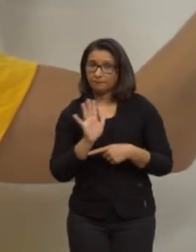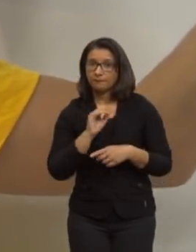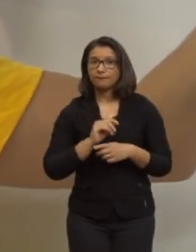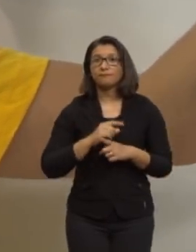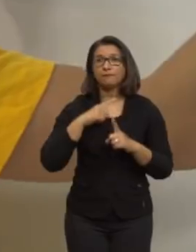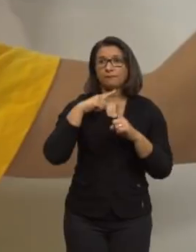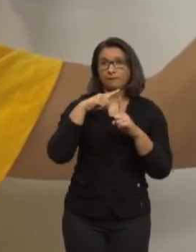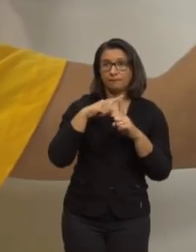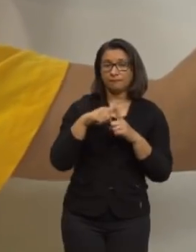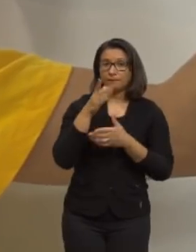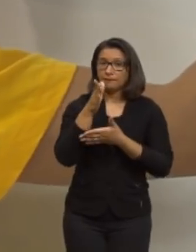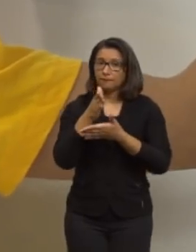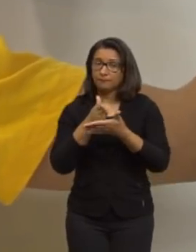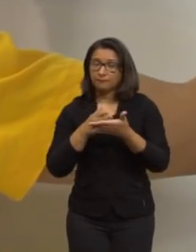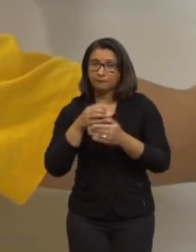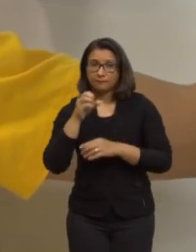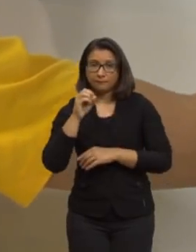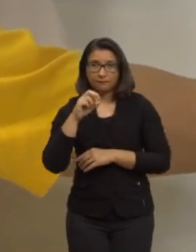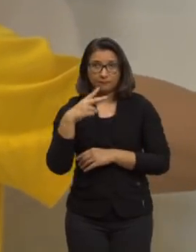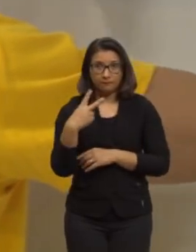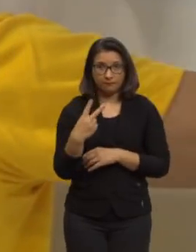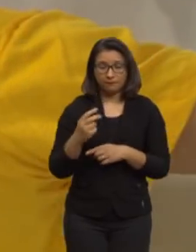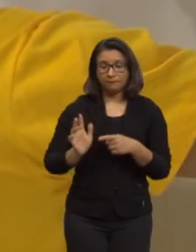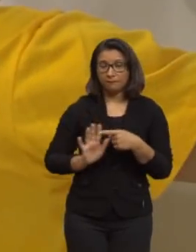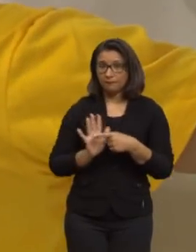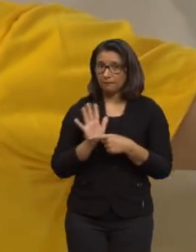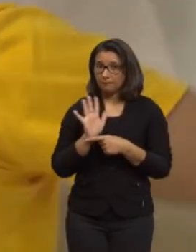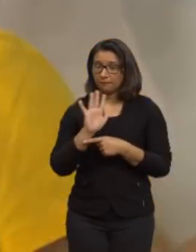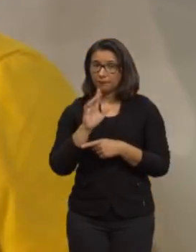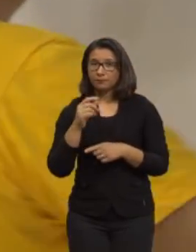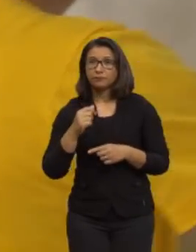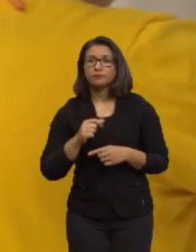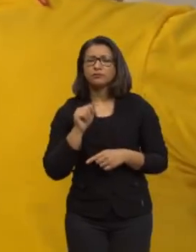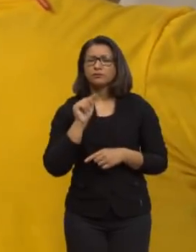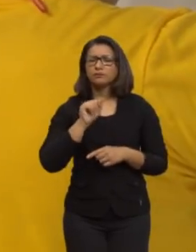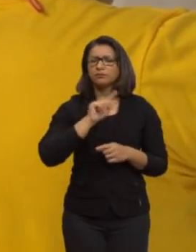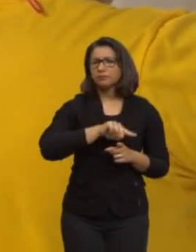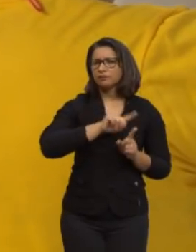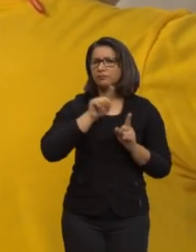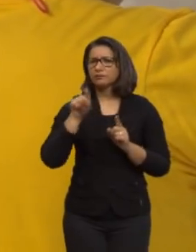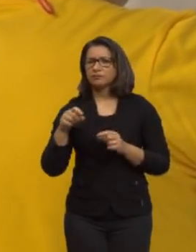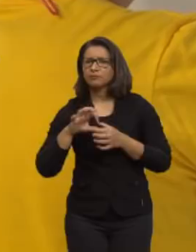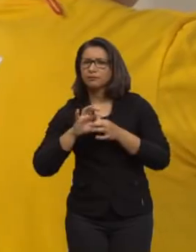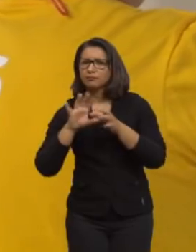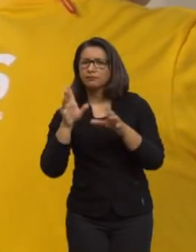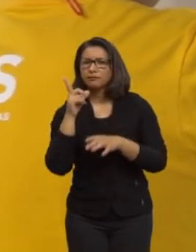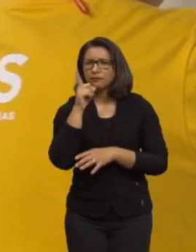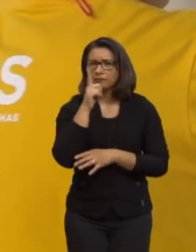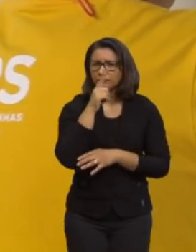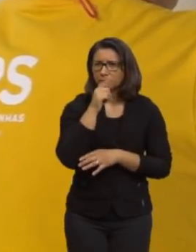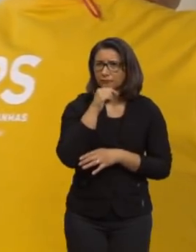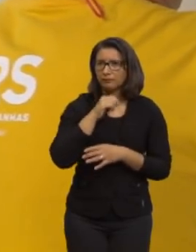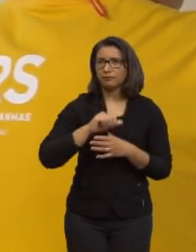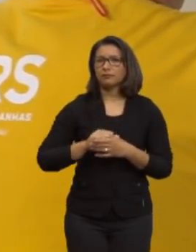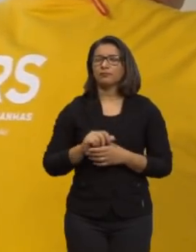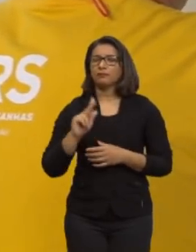meio de o2 gasoso e isso aqui vai me liberar água